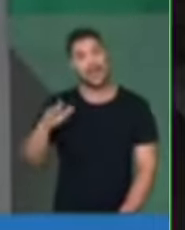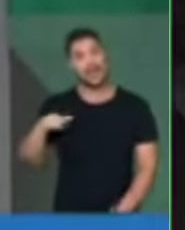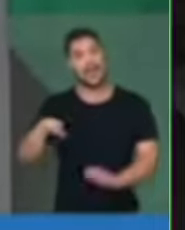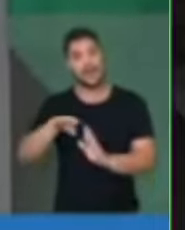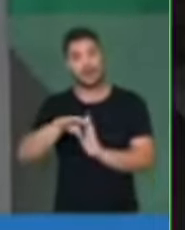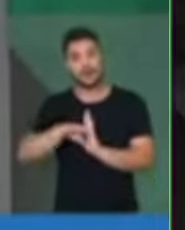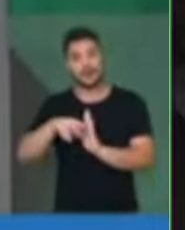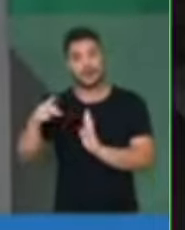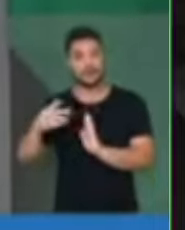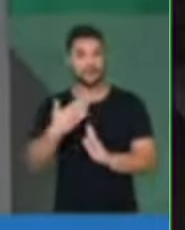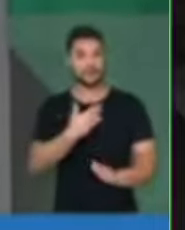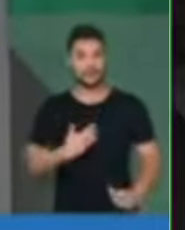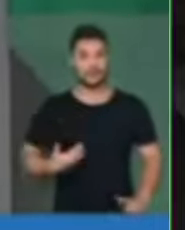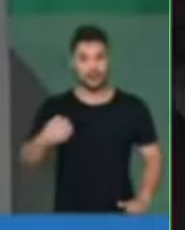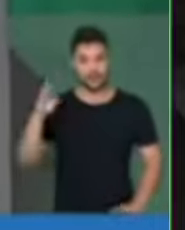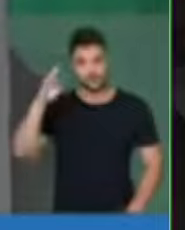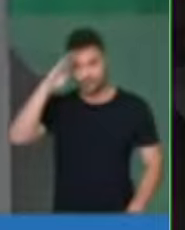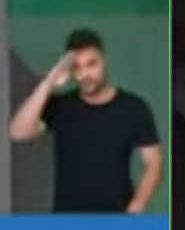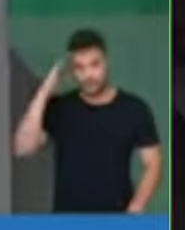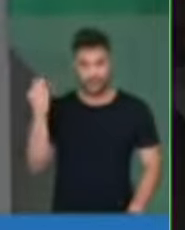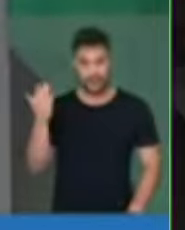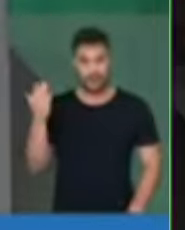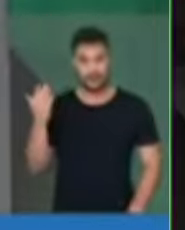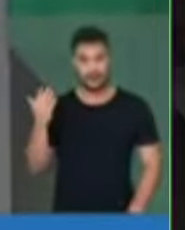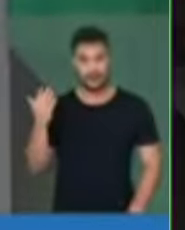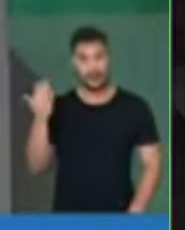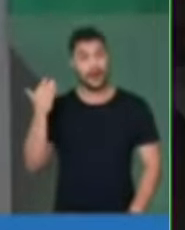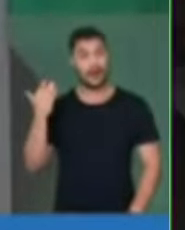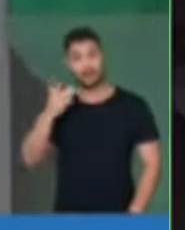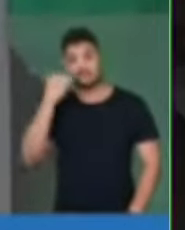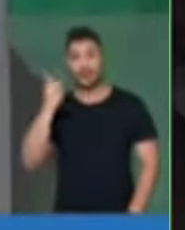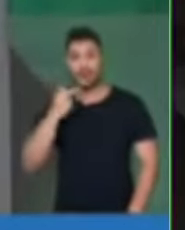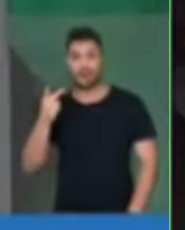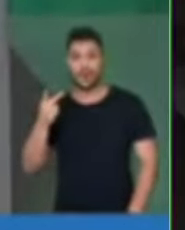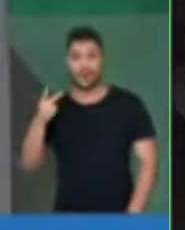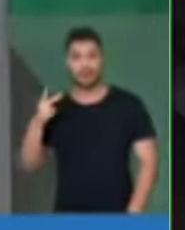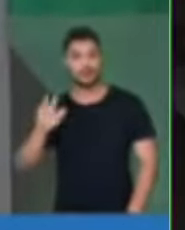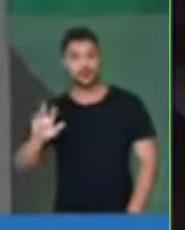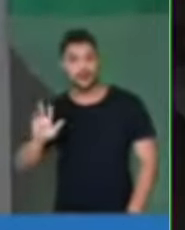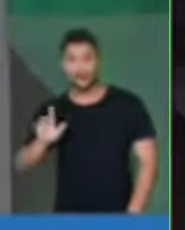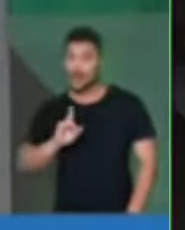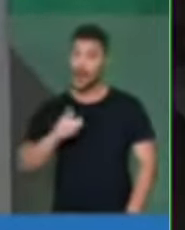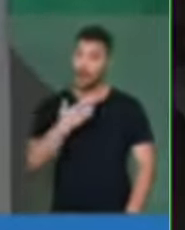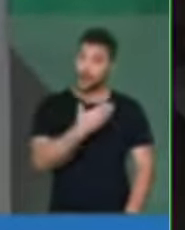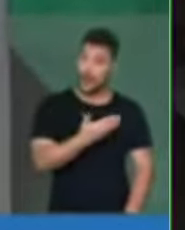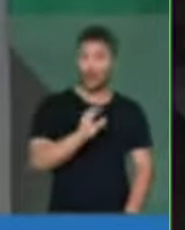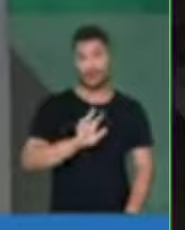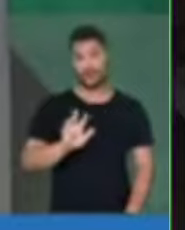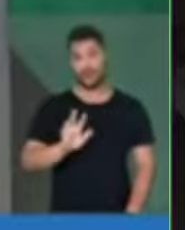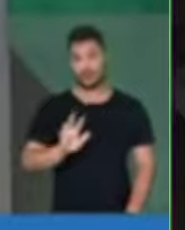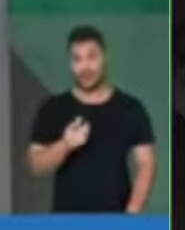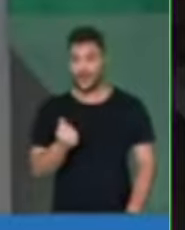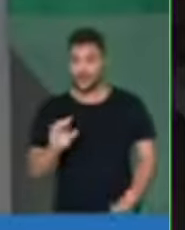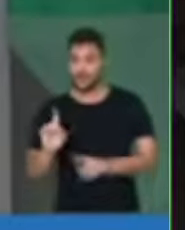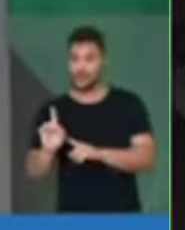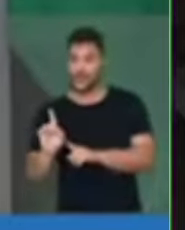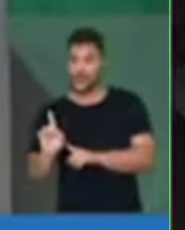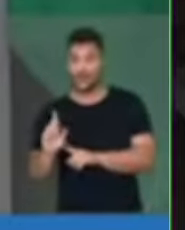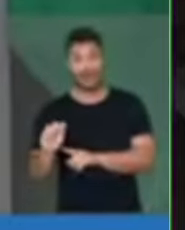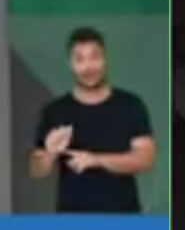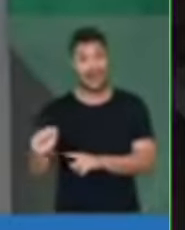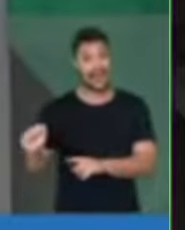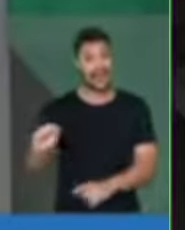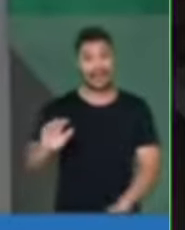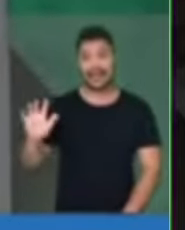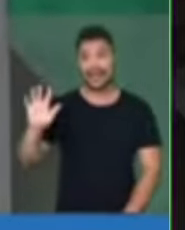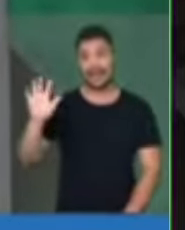Bolsonaro, diz um militante aqui lulista. Não, é do governo Lula. O dólar está caro, está alto